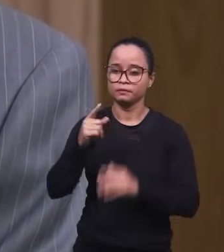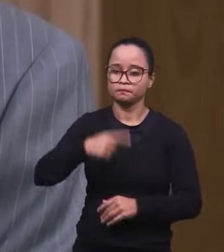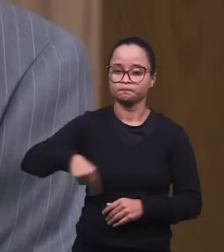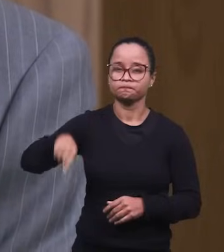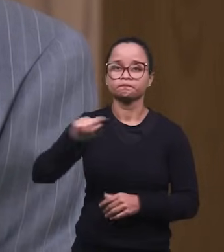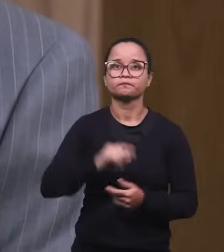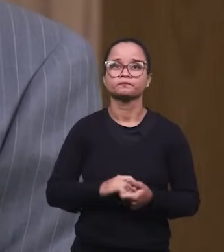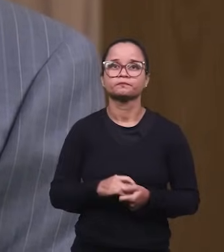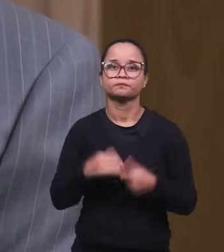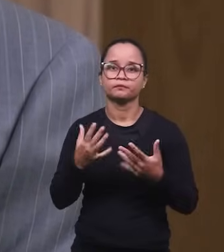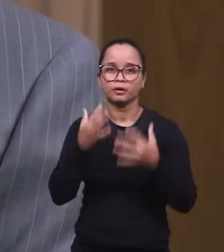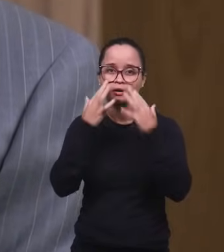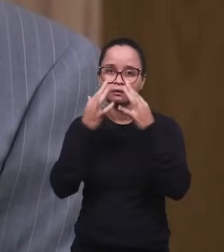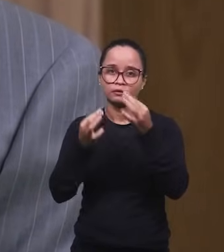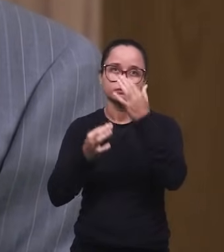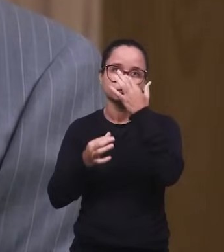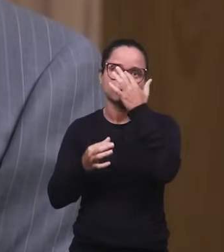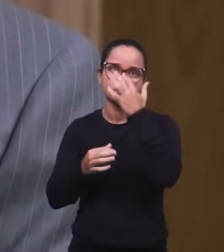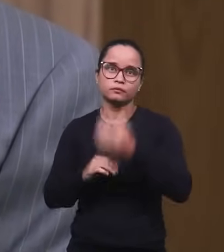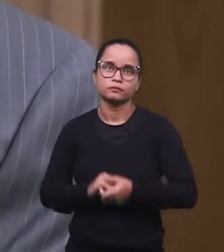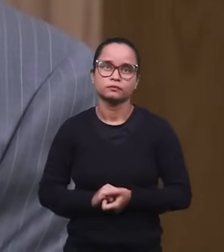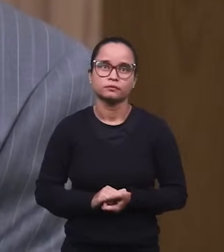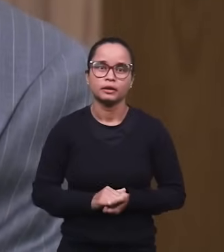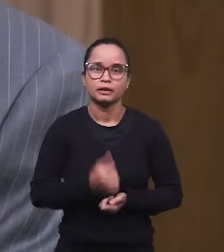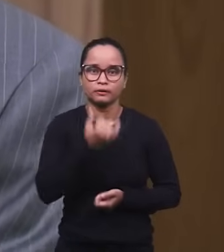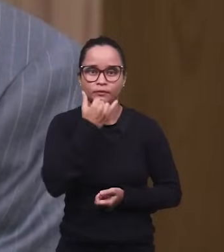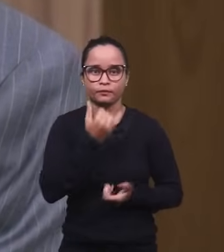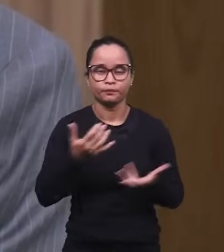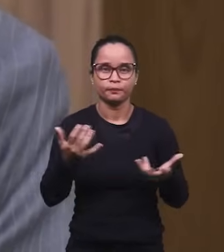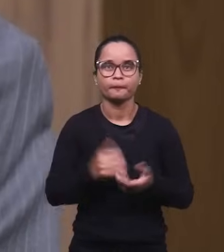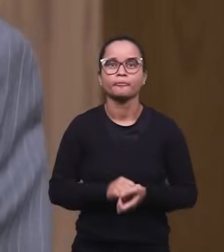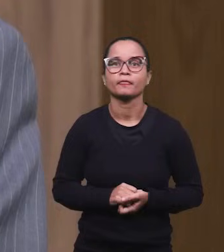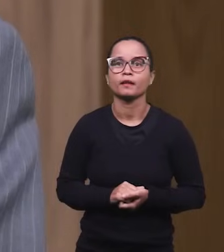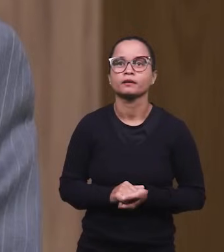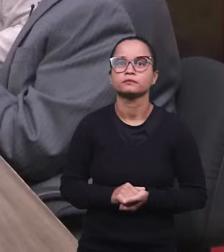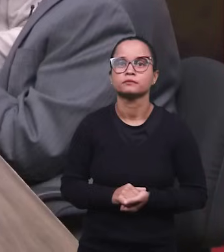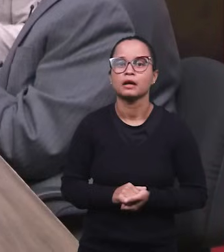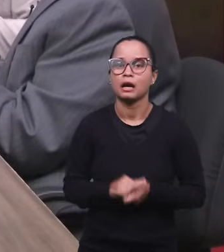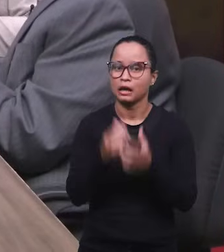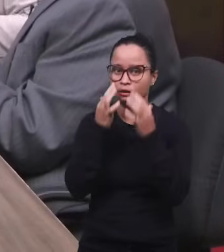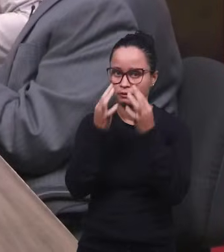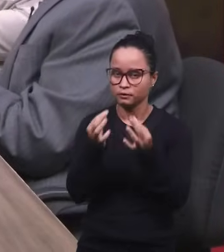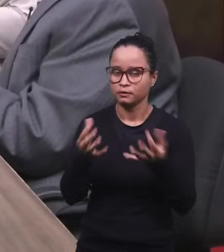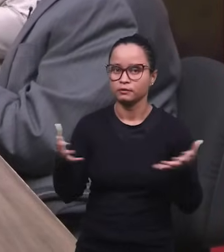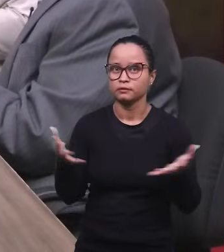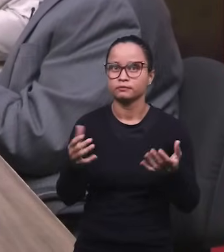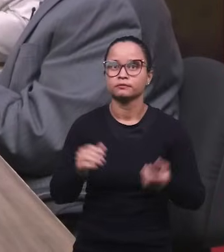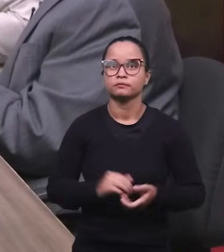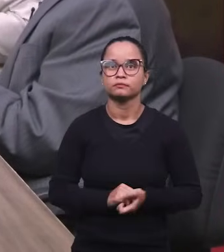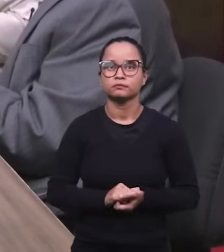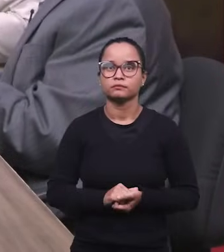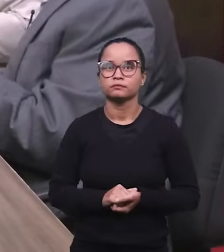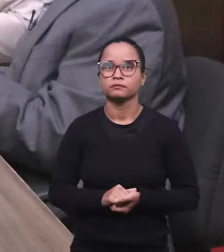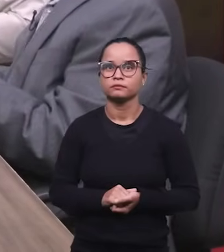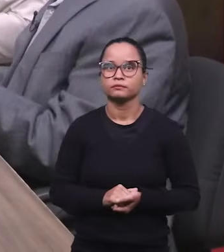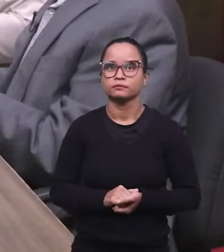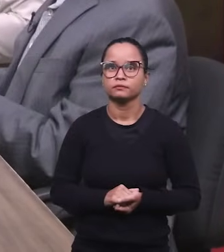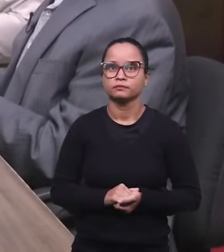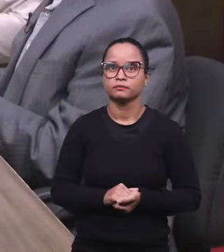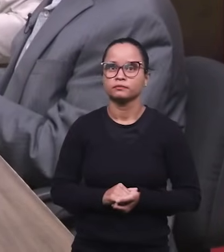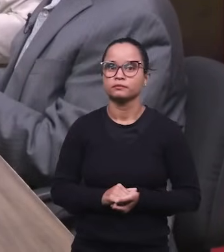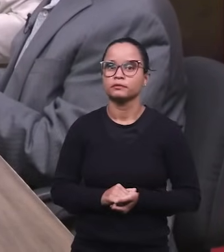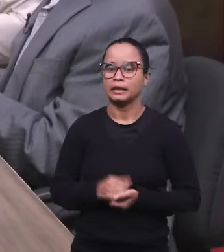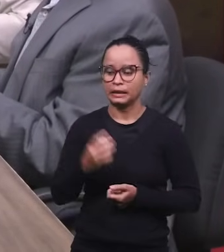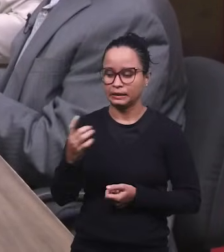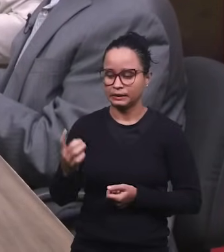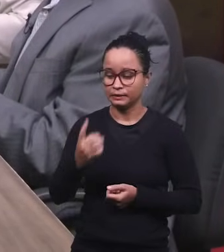casa. Veja, se me permite, desculpa eu estar colocando aqui agora, mas olha, veja que bênção.